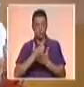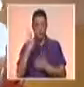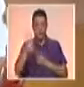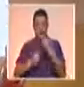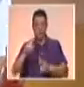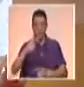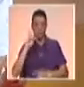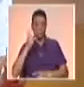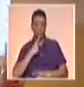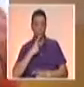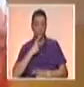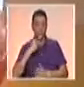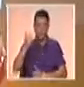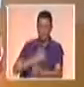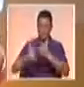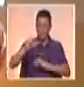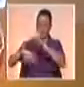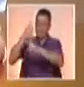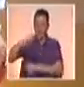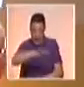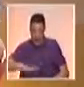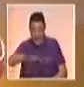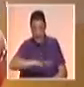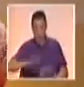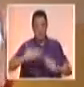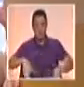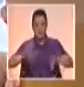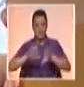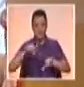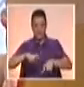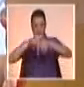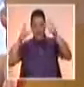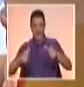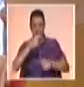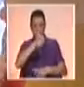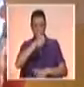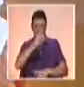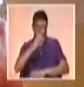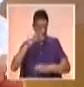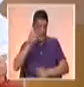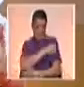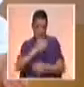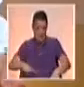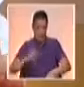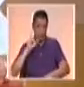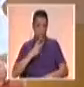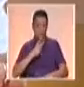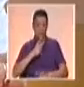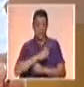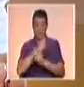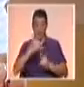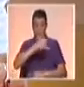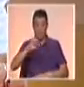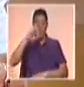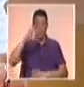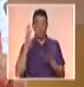ou dois surdos, então passariam para outro conselho. As regras geral eram conselhias, aqui em Gaia tínhamos 50 e tal crianças surdas. E em 2008, com a